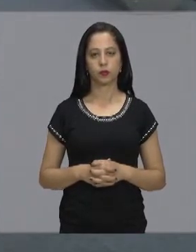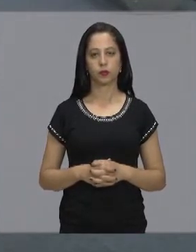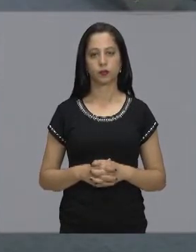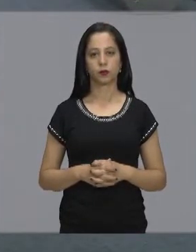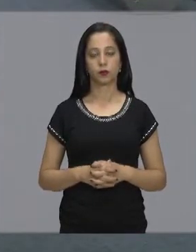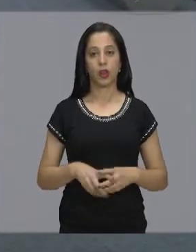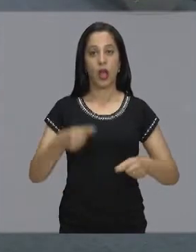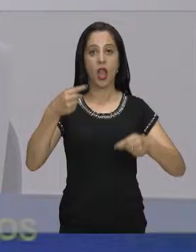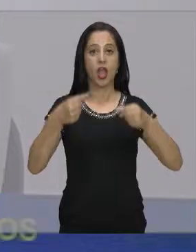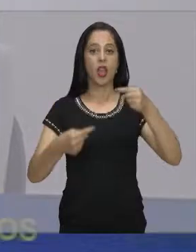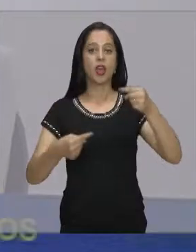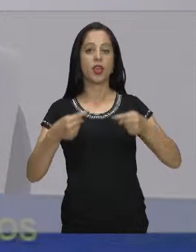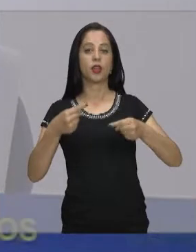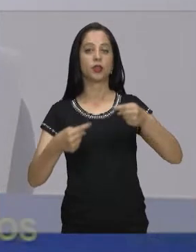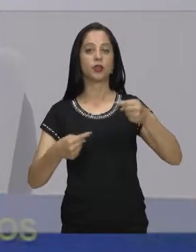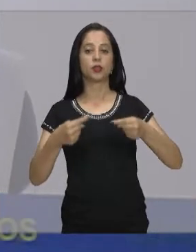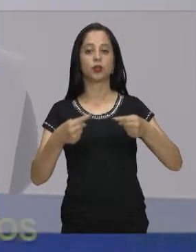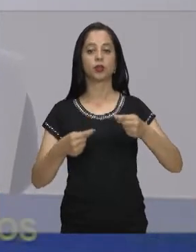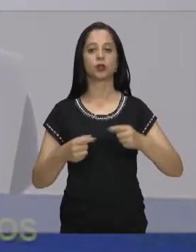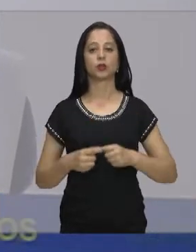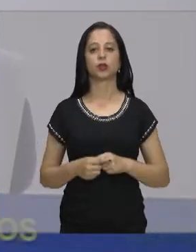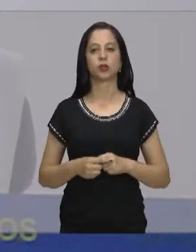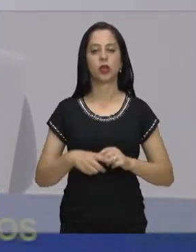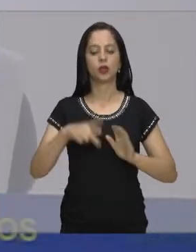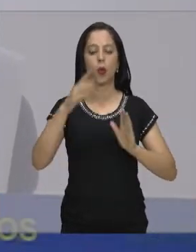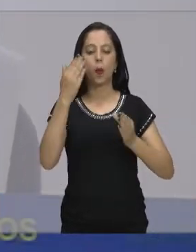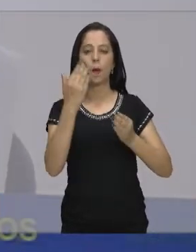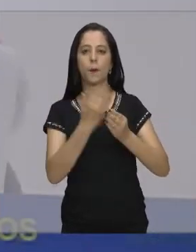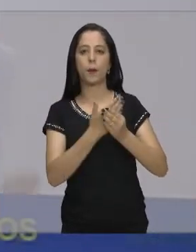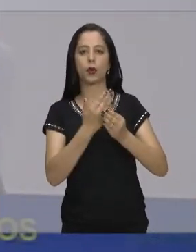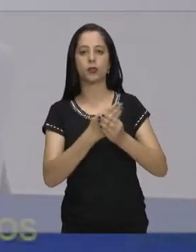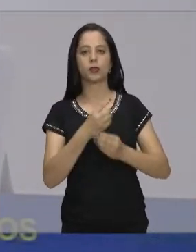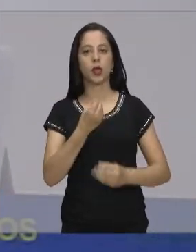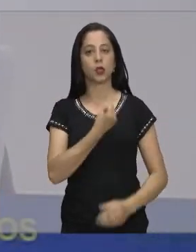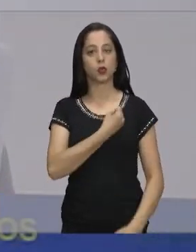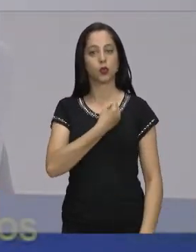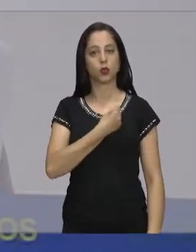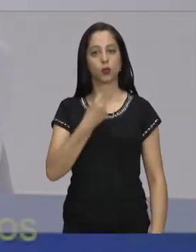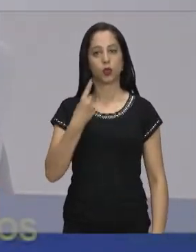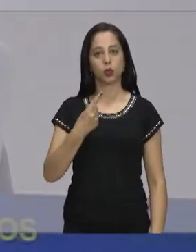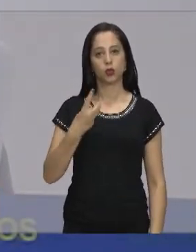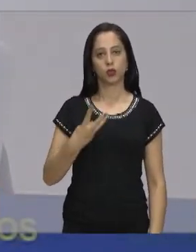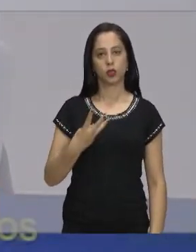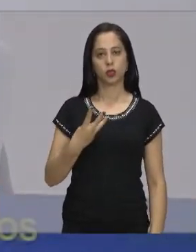Em discussão, o processo número